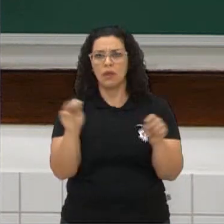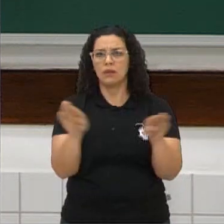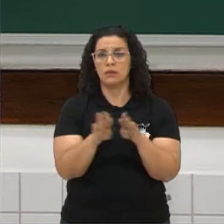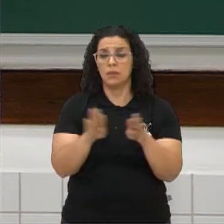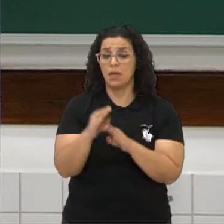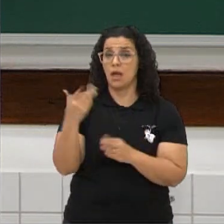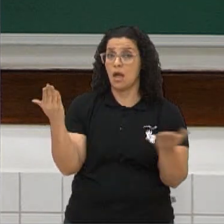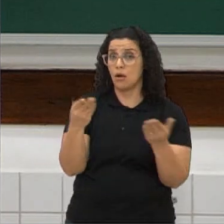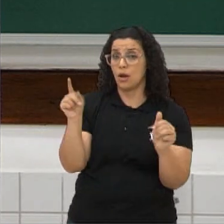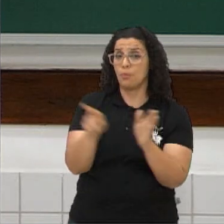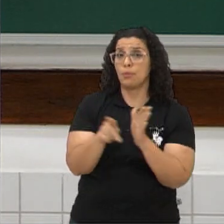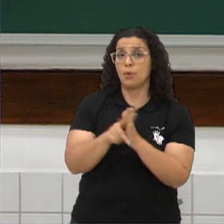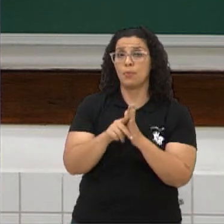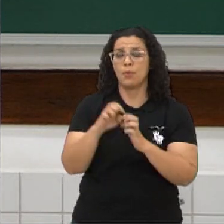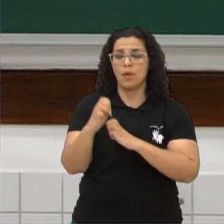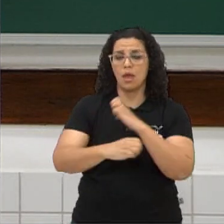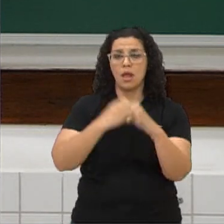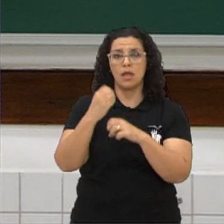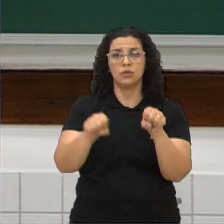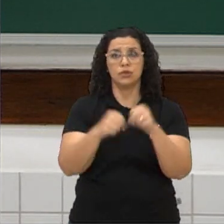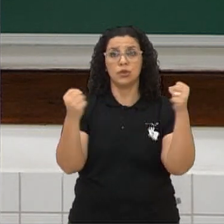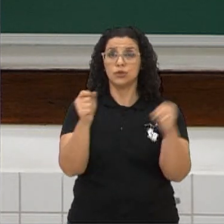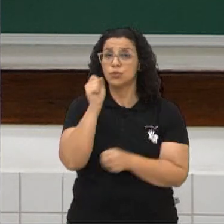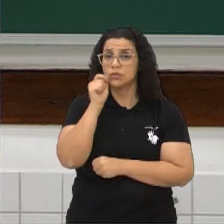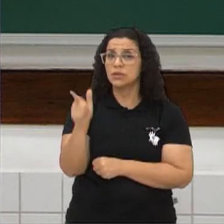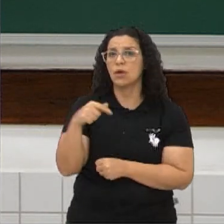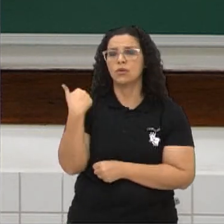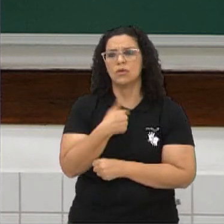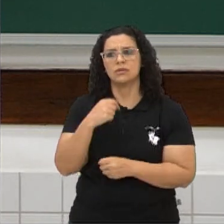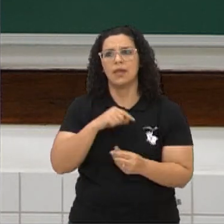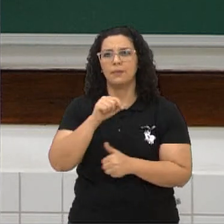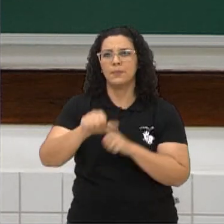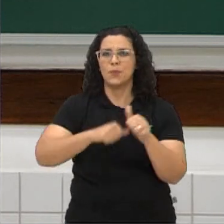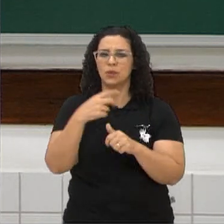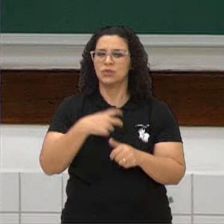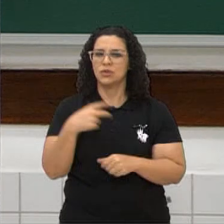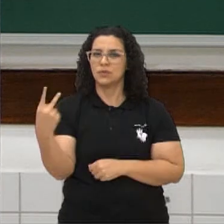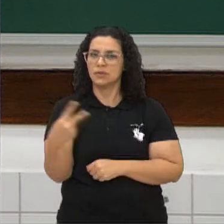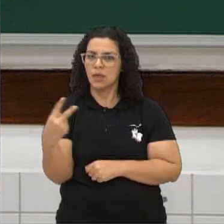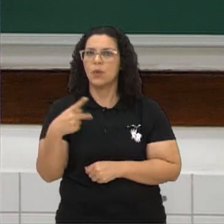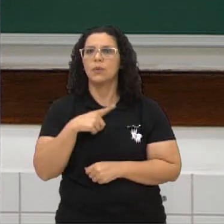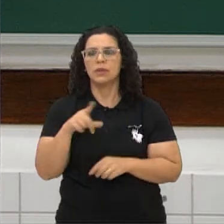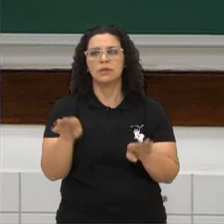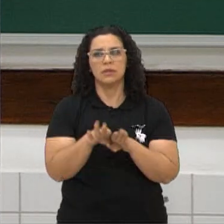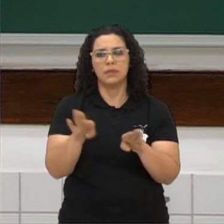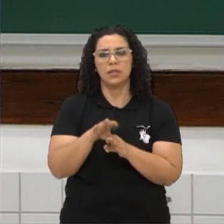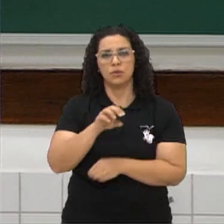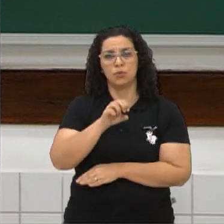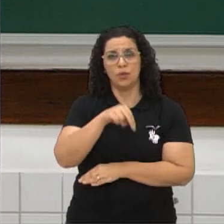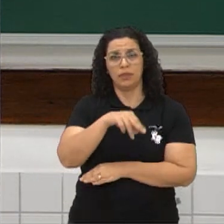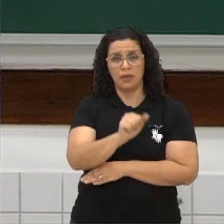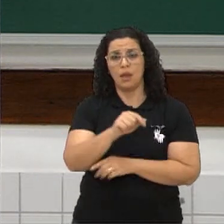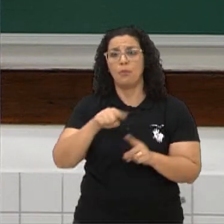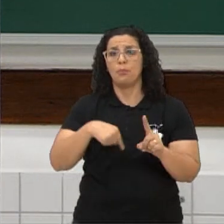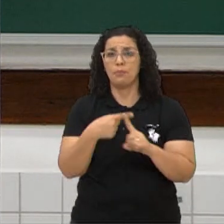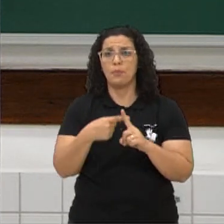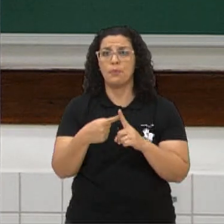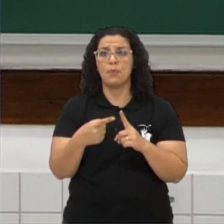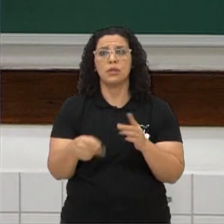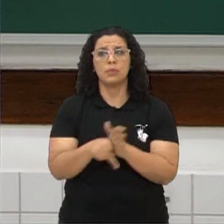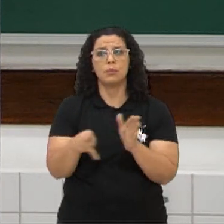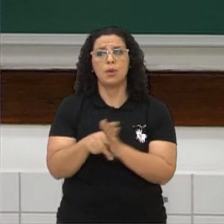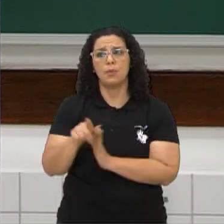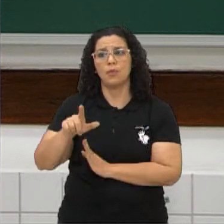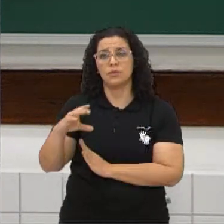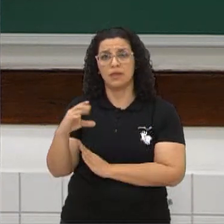caso, por exemplo, da eletrólise do sal, a gente vai ter reações secundárias, por exemplo, o sódio pode entrar em combustão, né? O